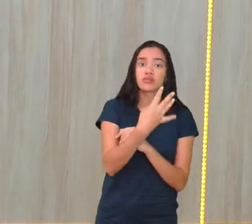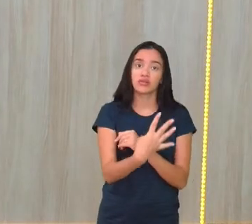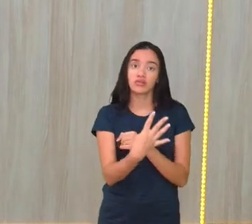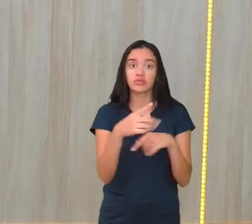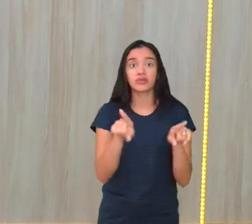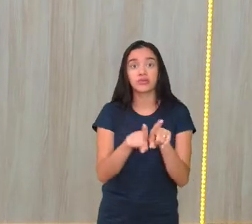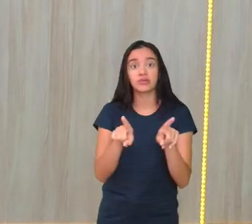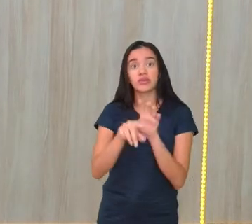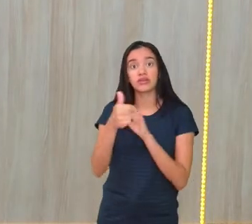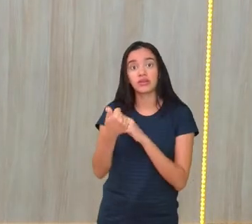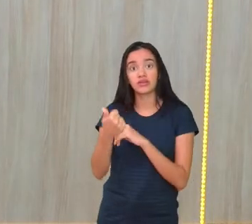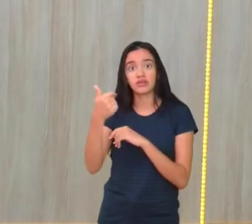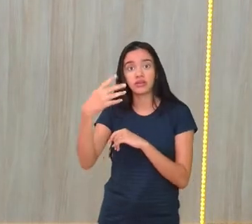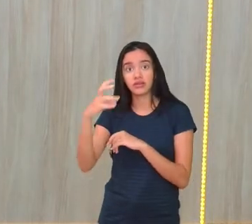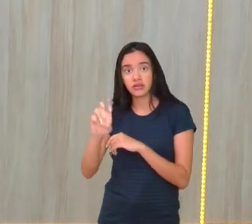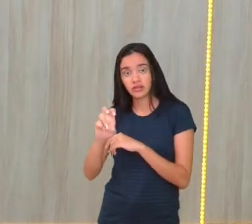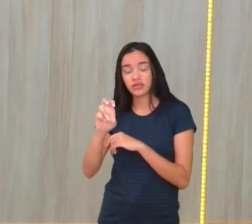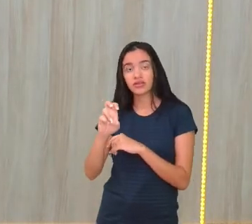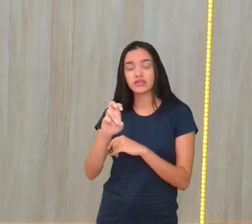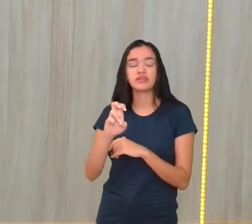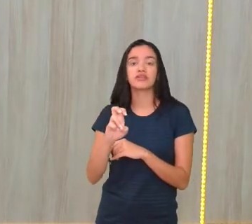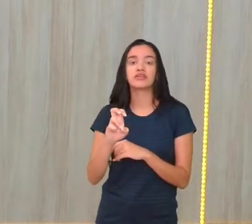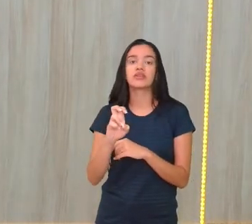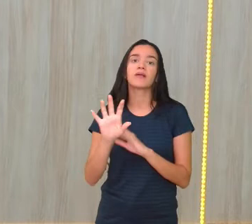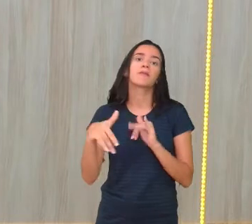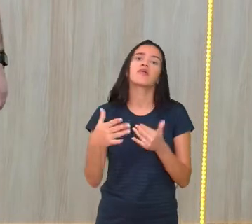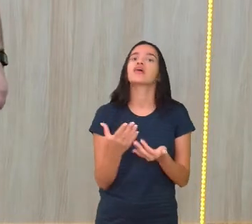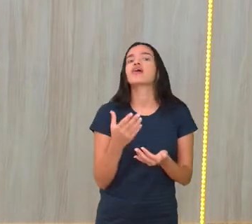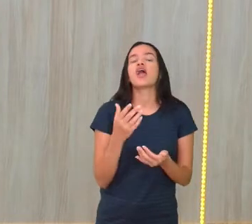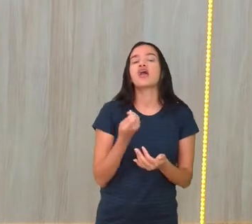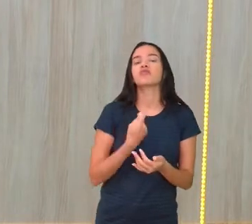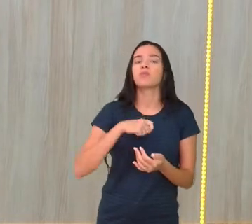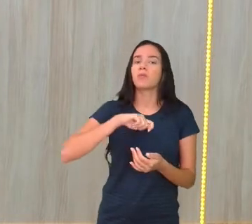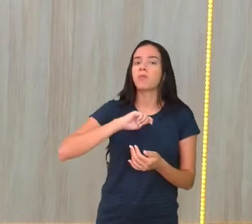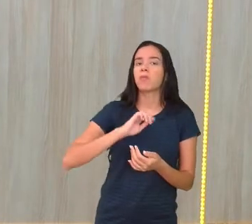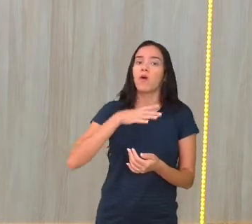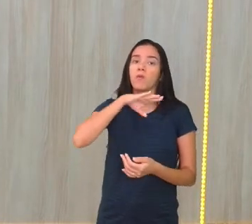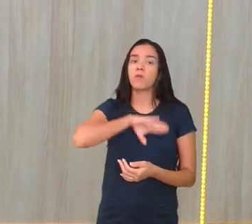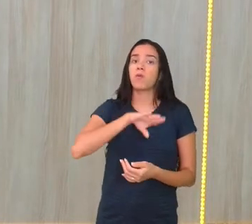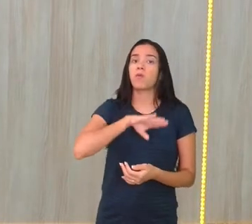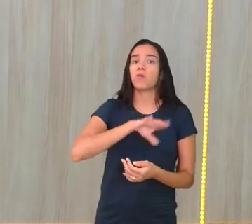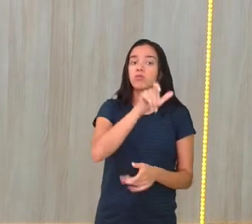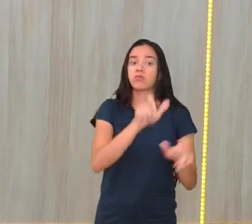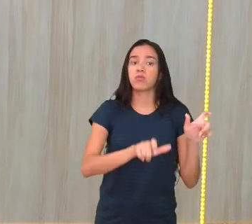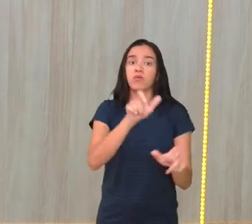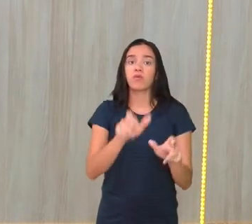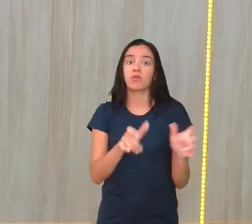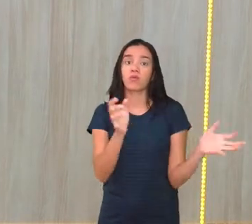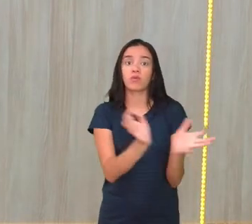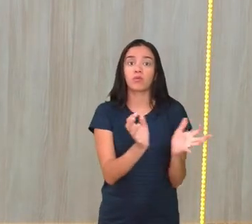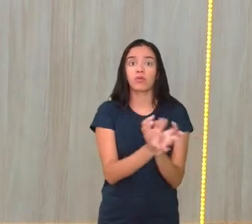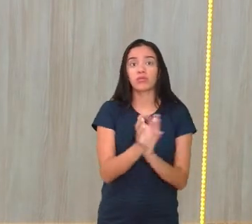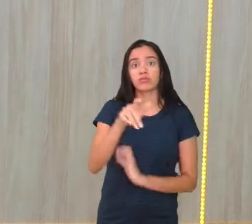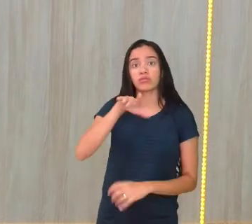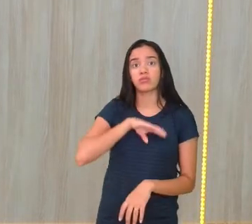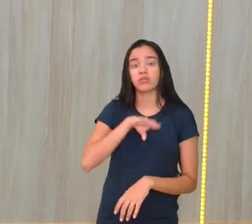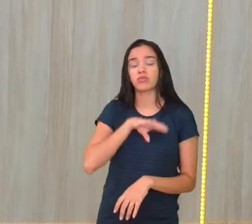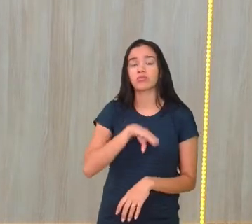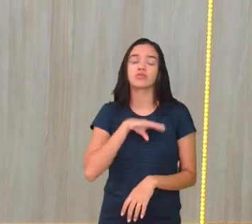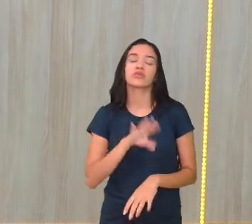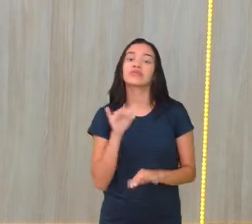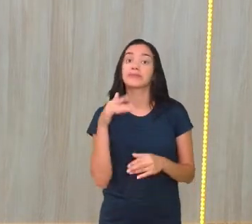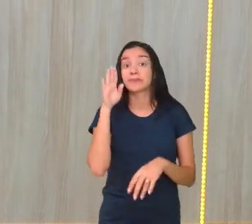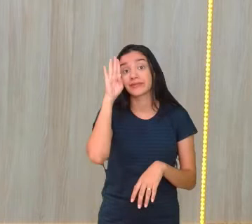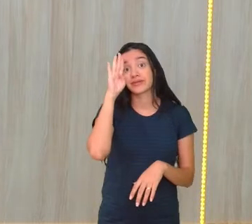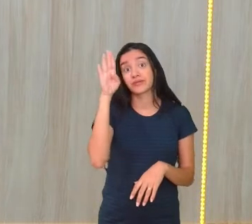e XV, os portugueses e espanhóis, né, assim, principalmente eles,